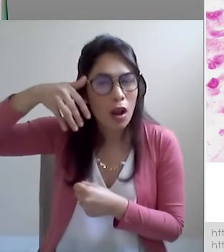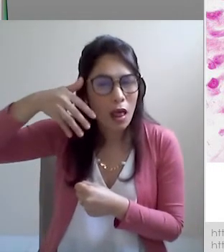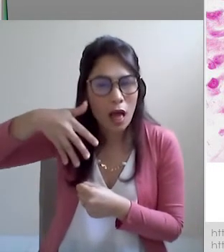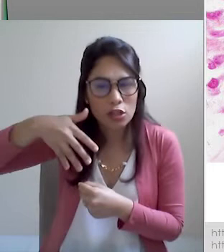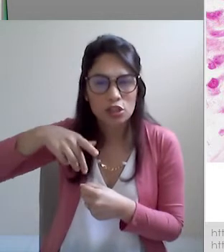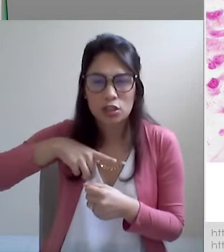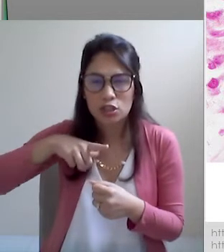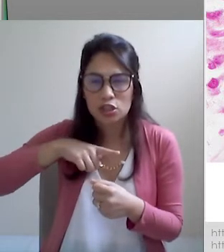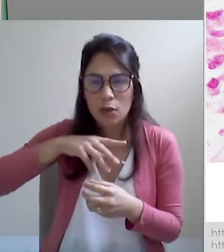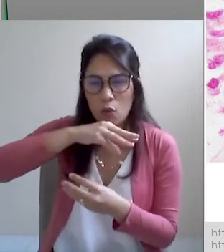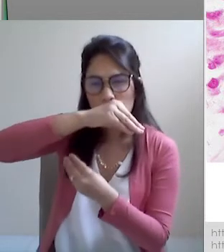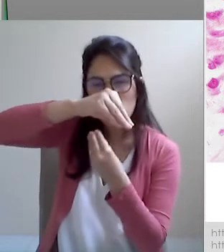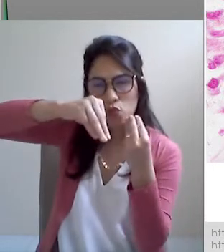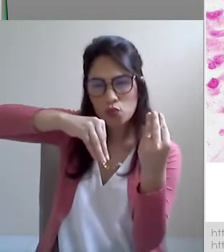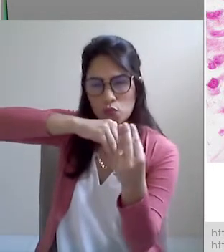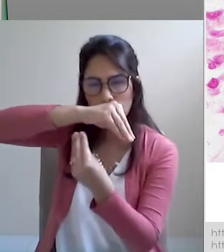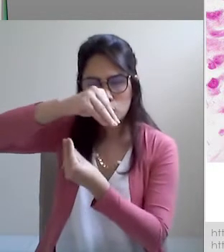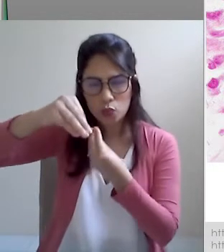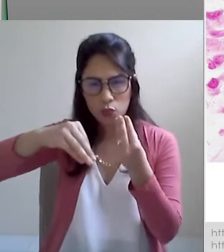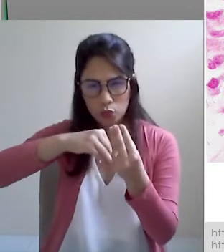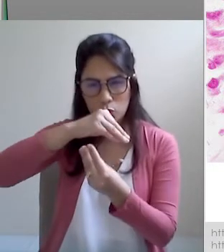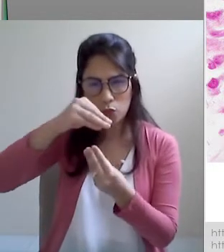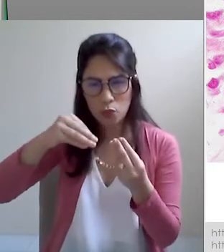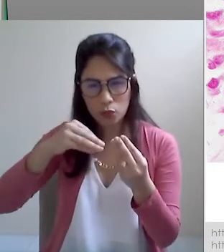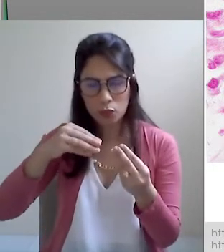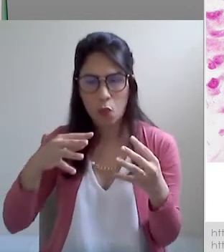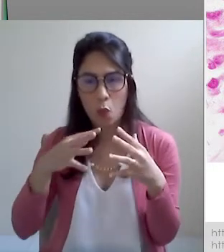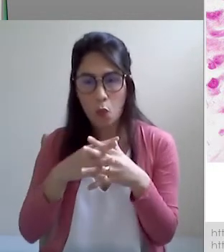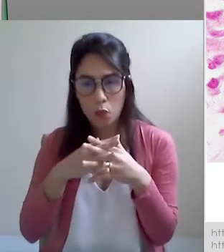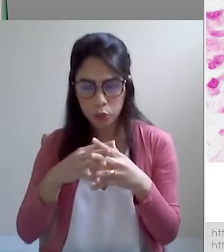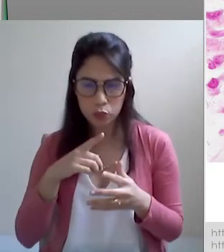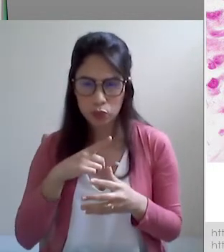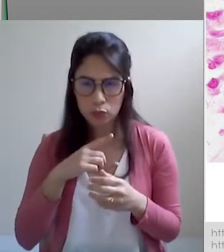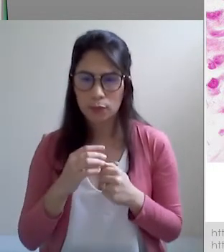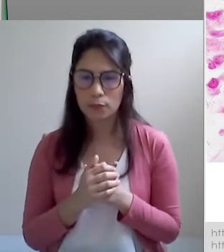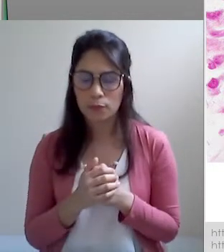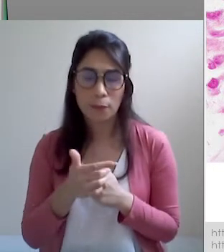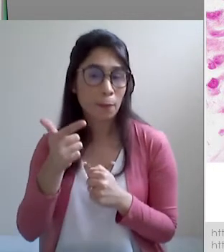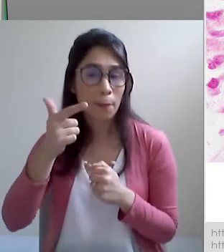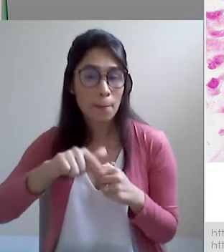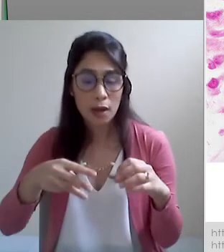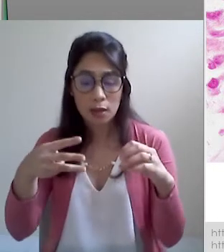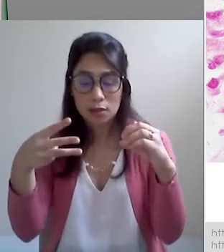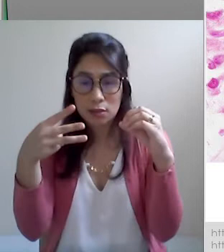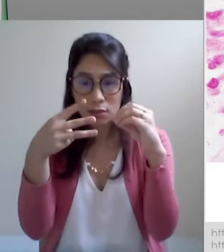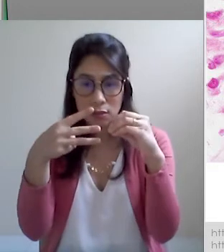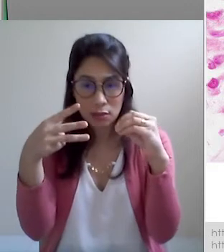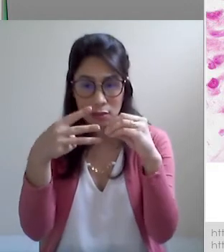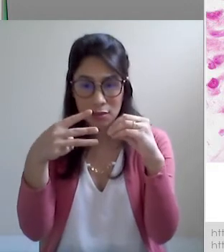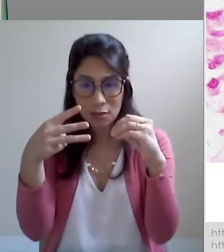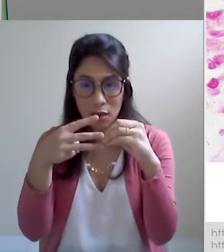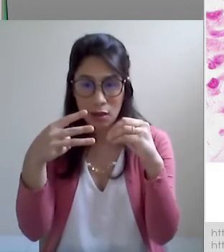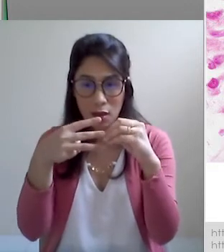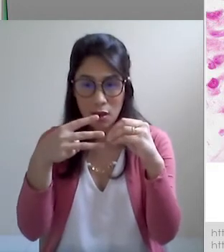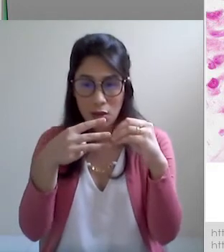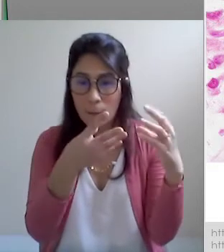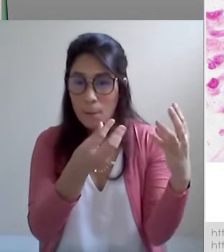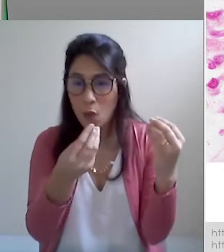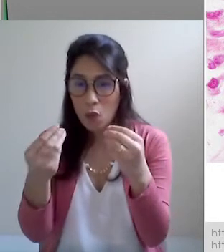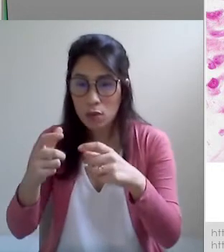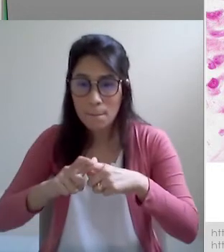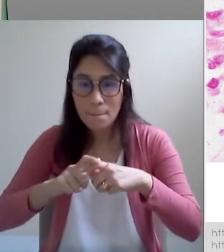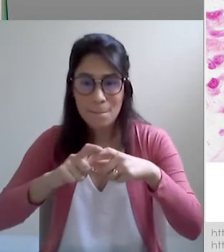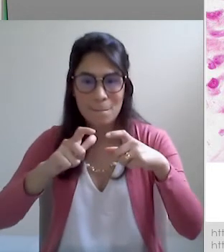outras. A população celular é maior do que a presente no osso maduro.